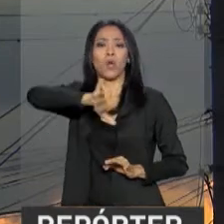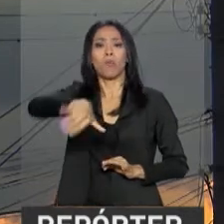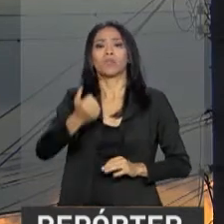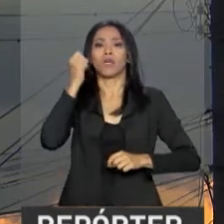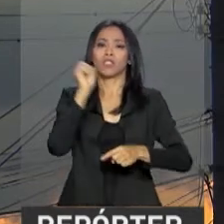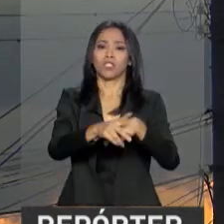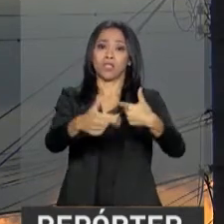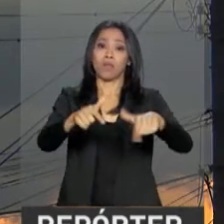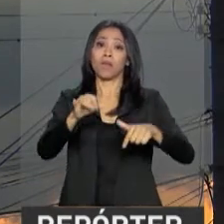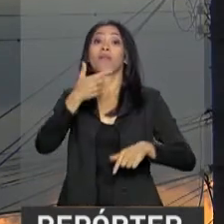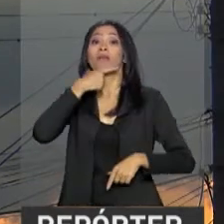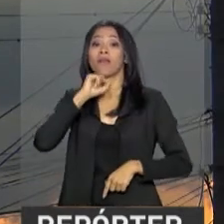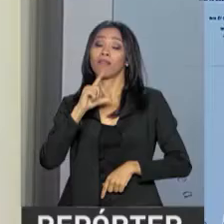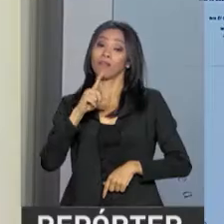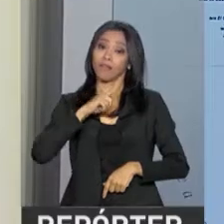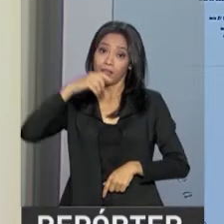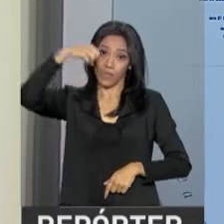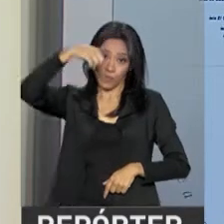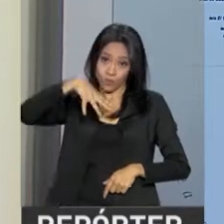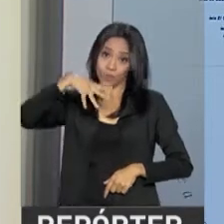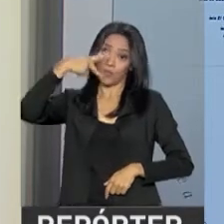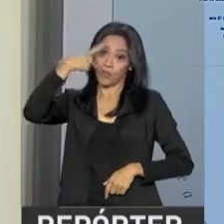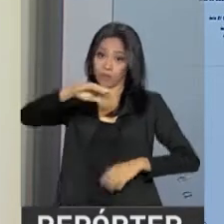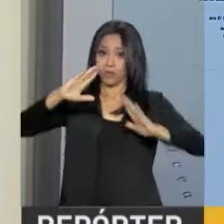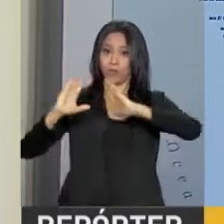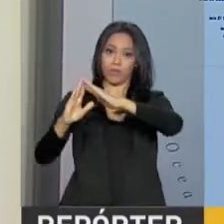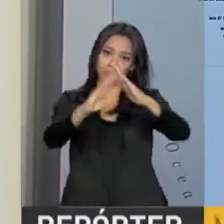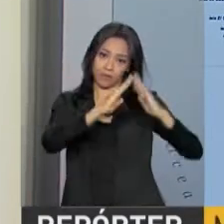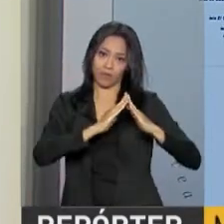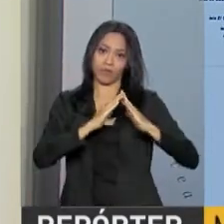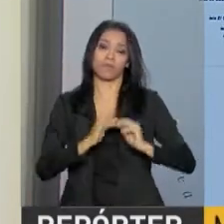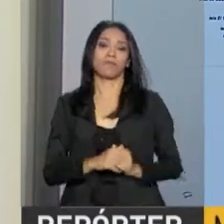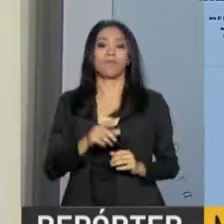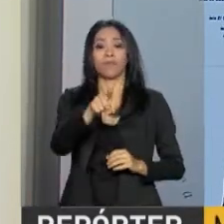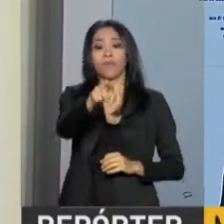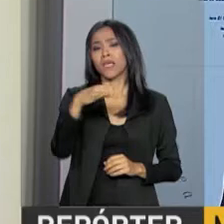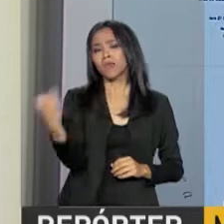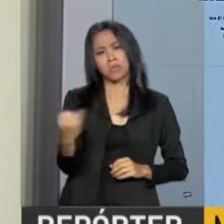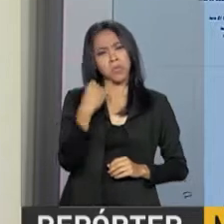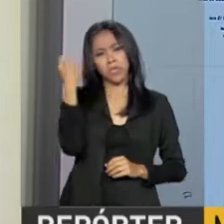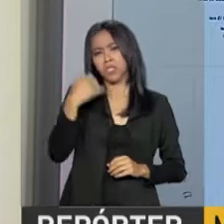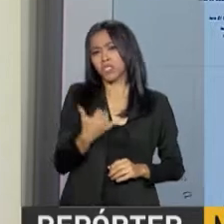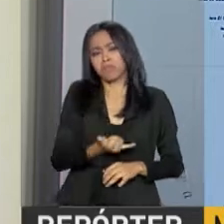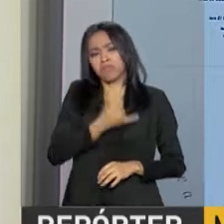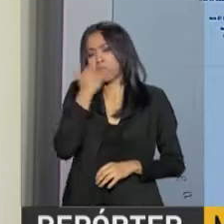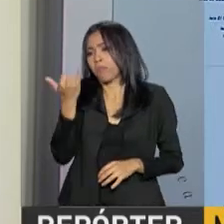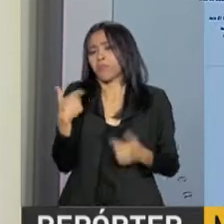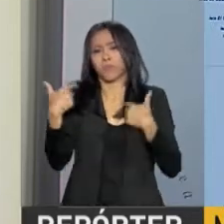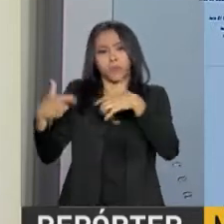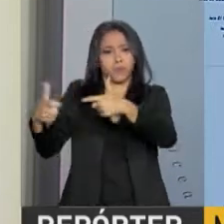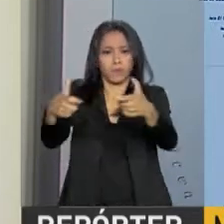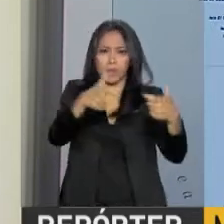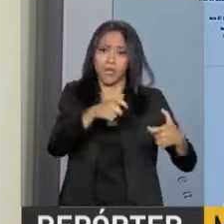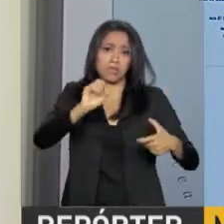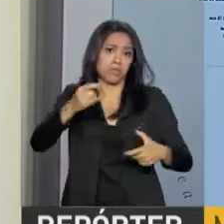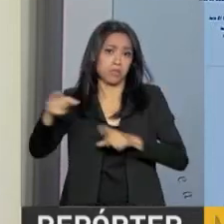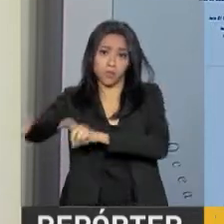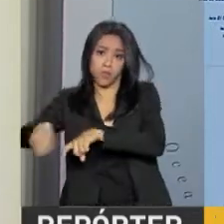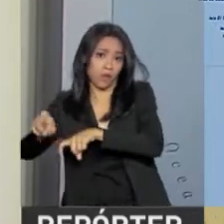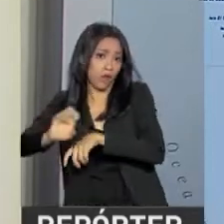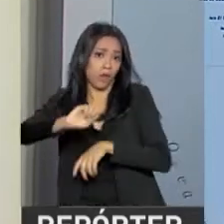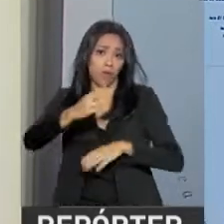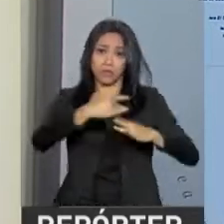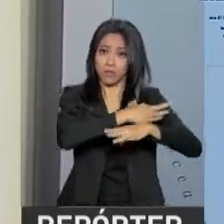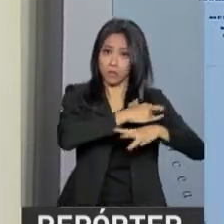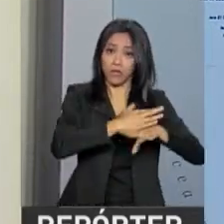famílias atendidas pelo programa. É fundamental ter, em qualquer lugar que você mora, não importa se na área urbana ou na área